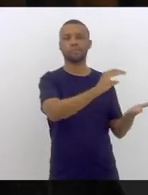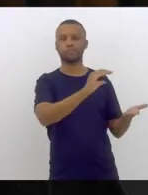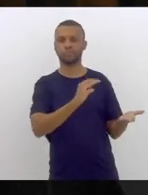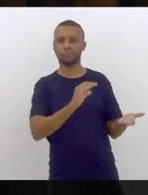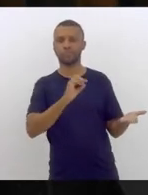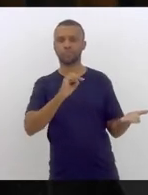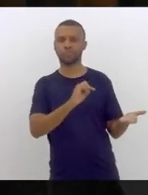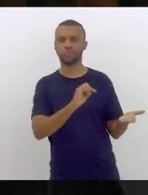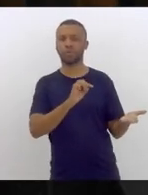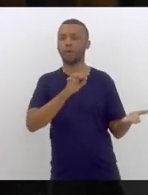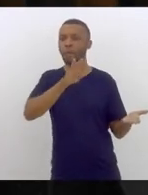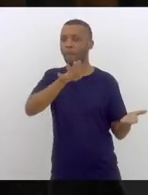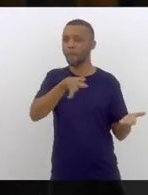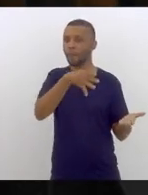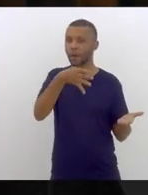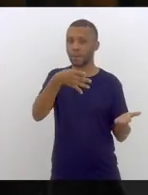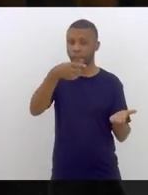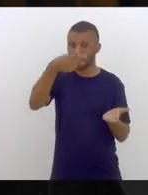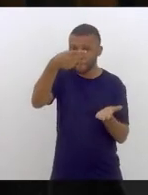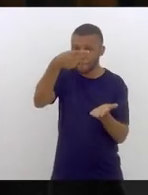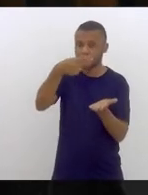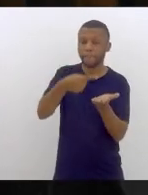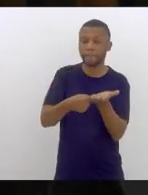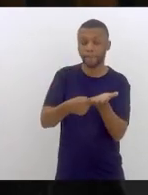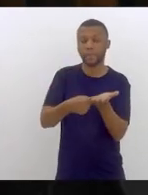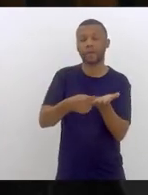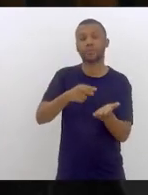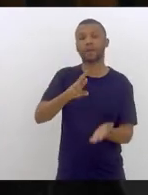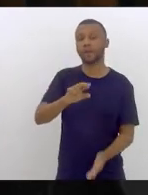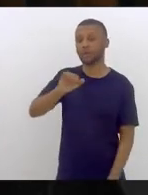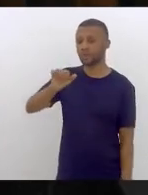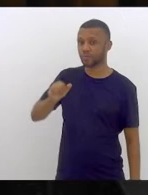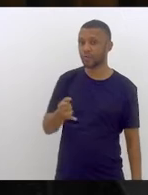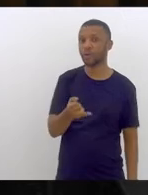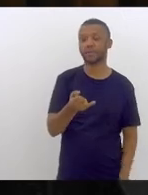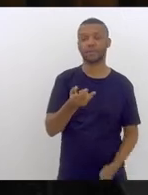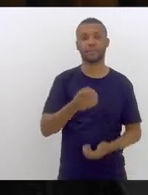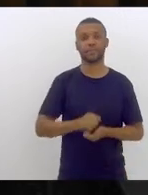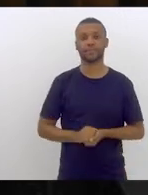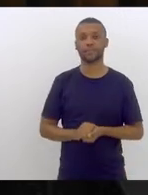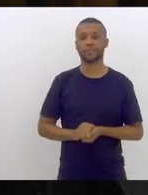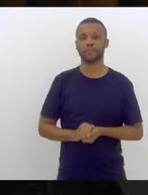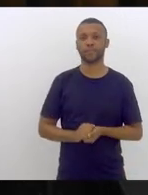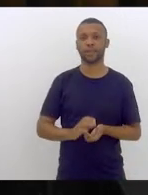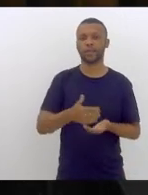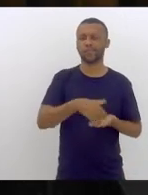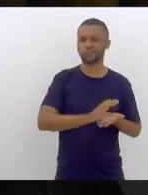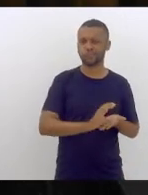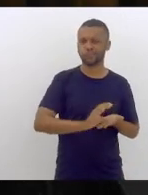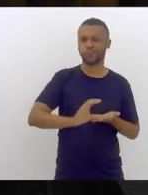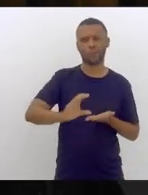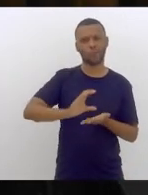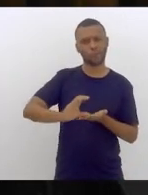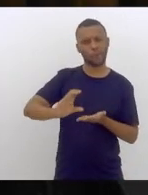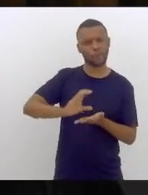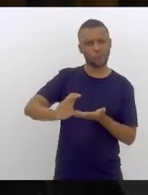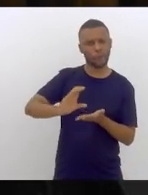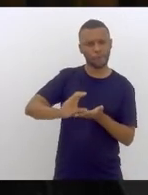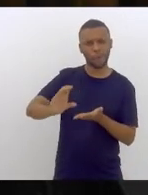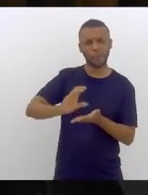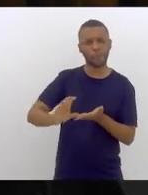o programa chamado pacto RJ e muitos bilhões de reais